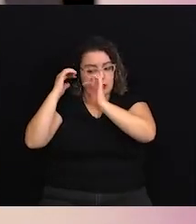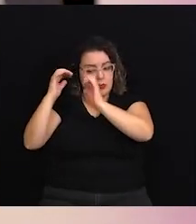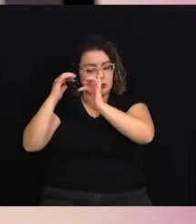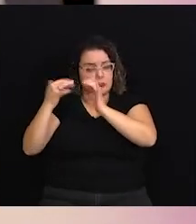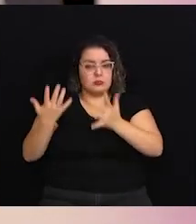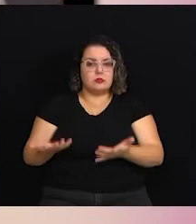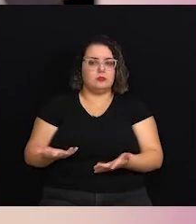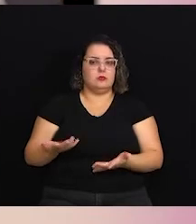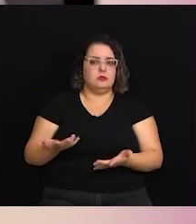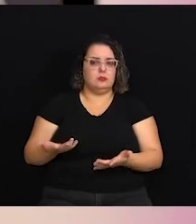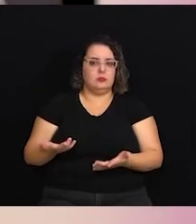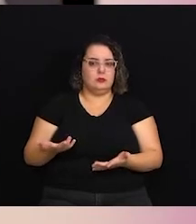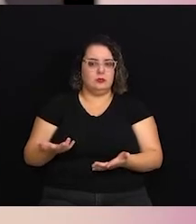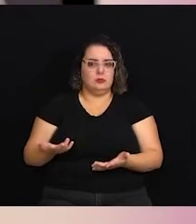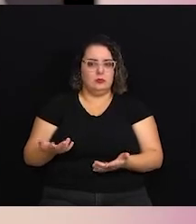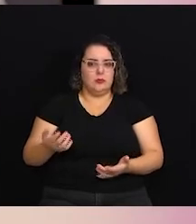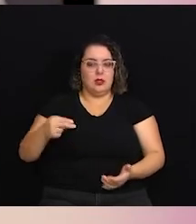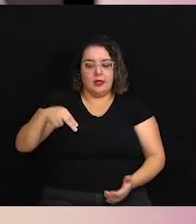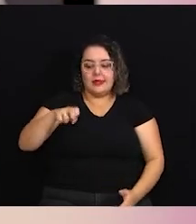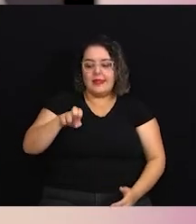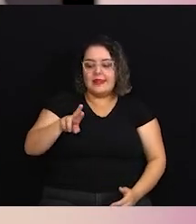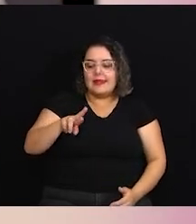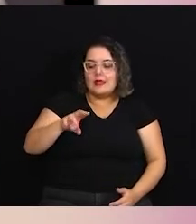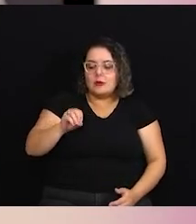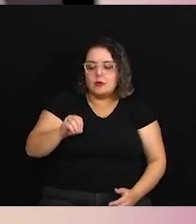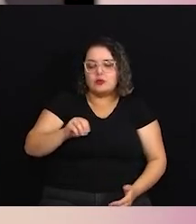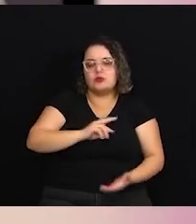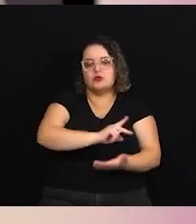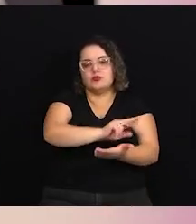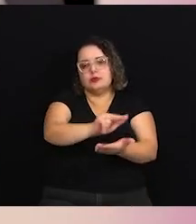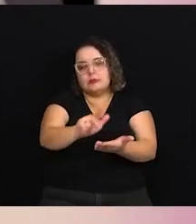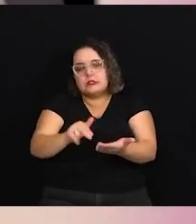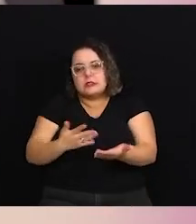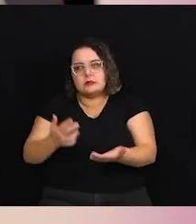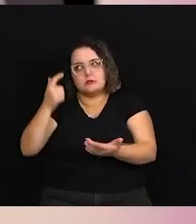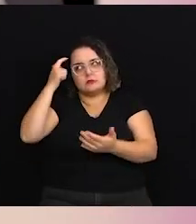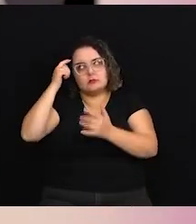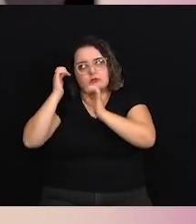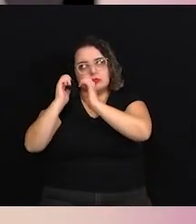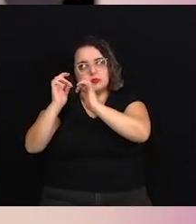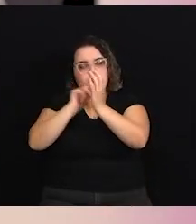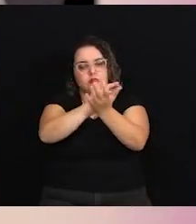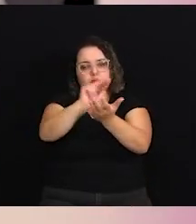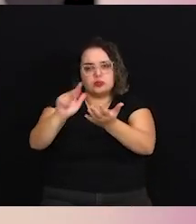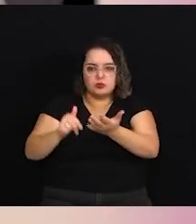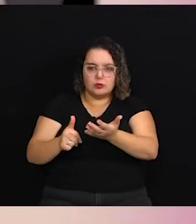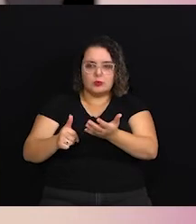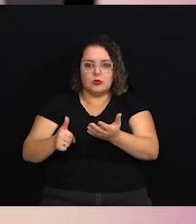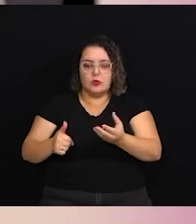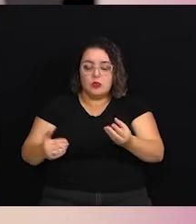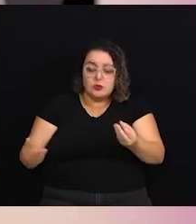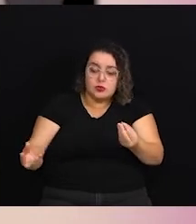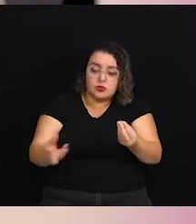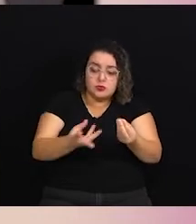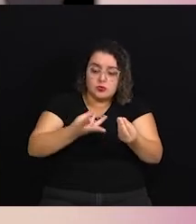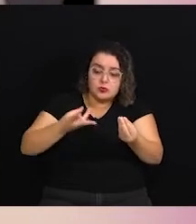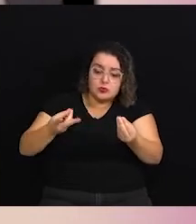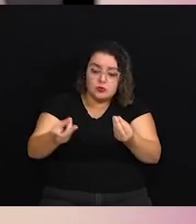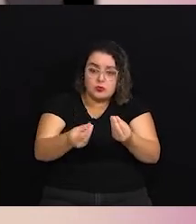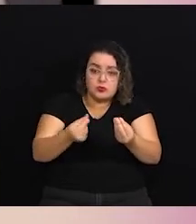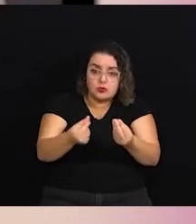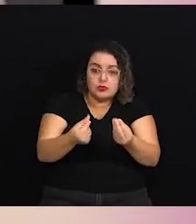cerebral né Pedro é de neurodiversidade nós somos seres singulares únicos